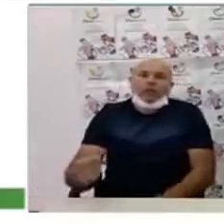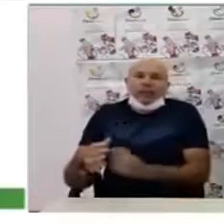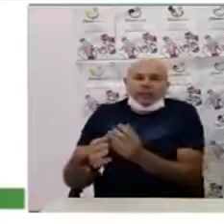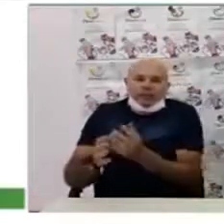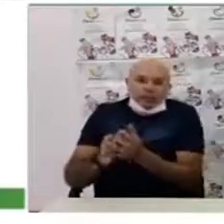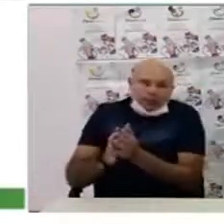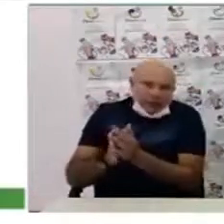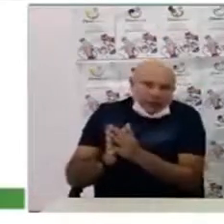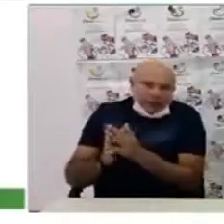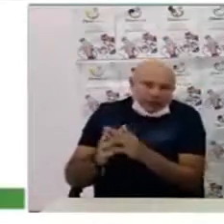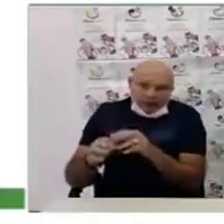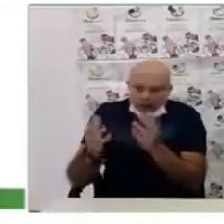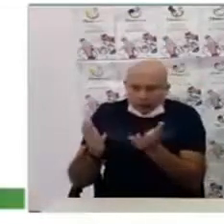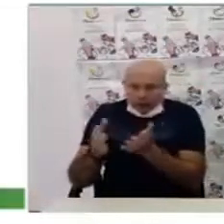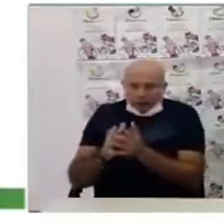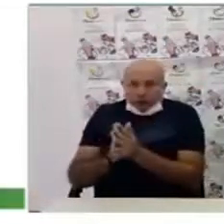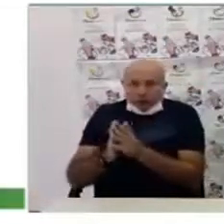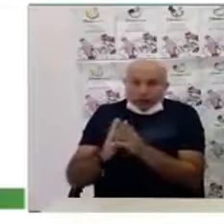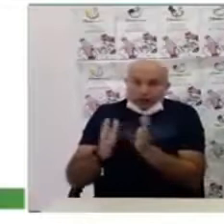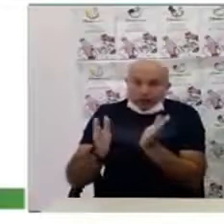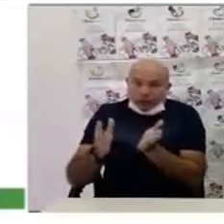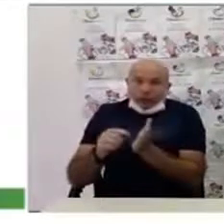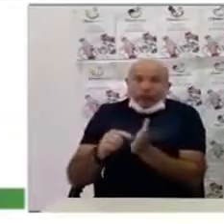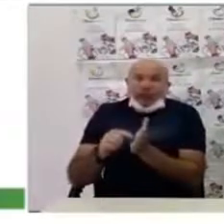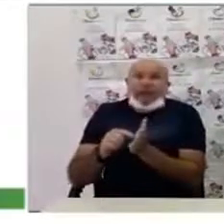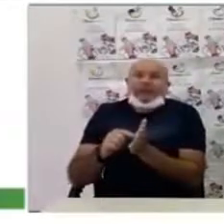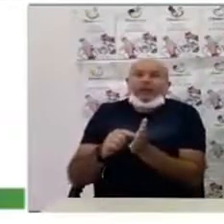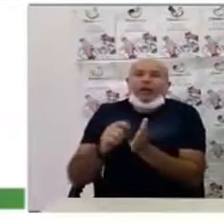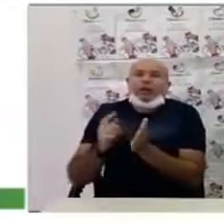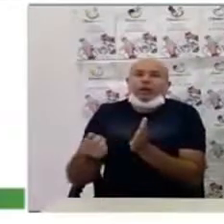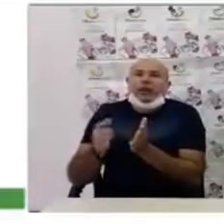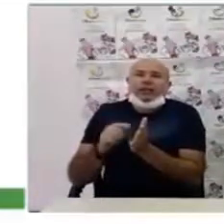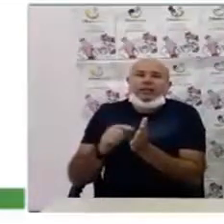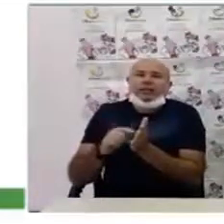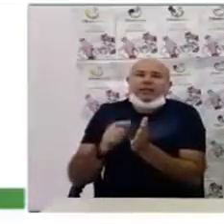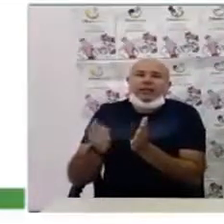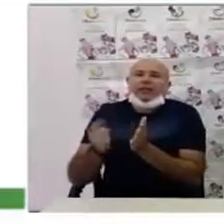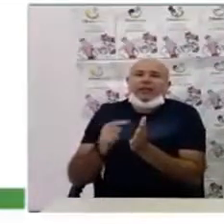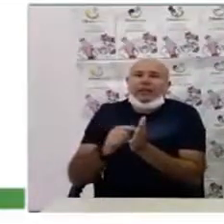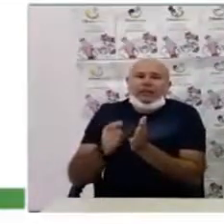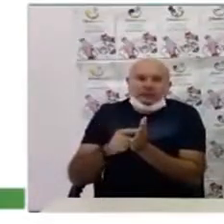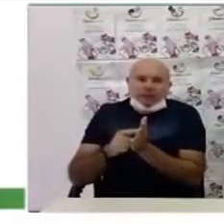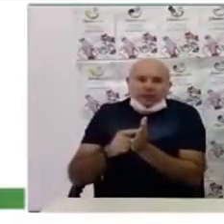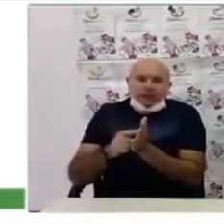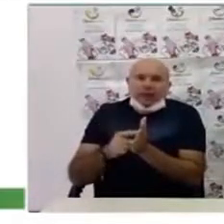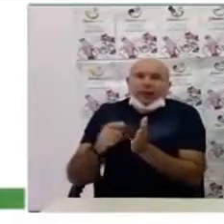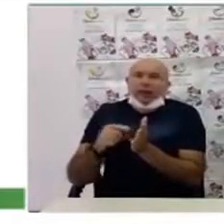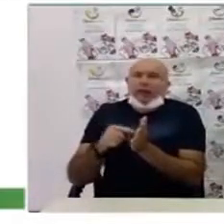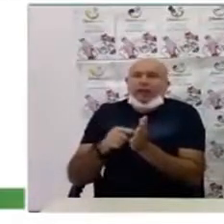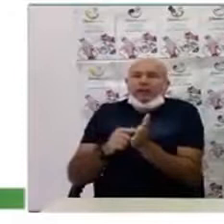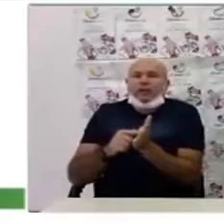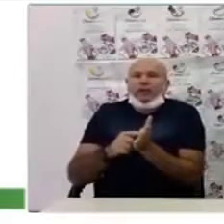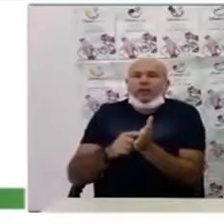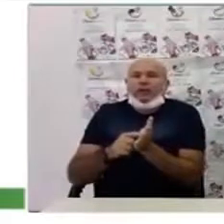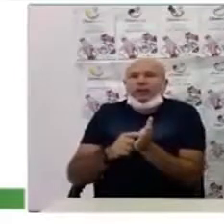os elétrons dos átomos, ali do cloreto de sódio, no caso o sódio, eles saltam em raios espectrais diferentes, né? É o que